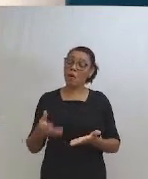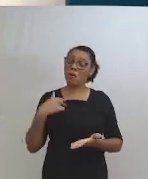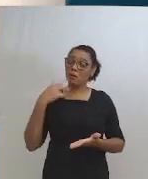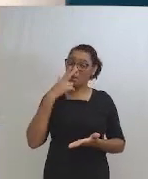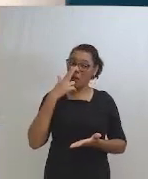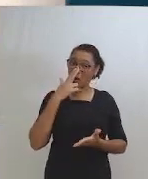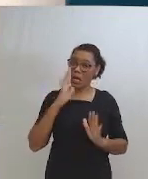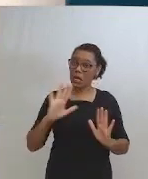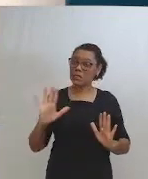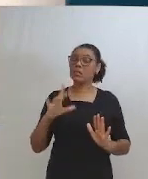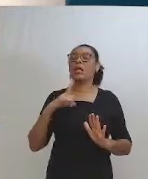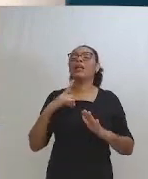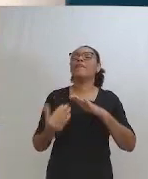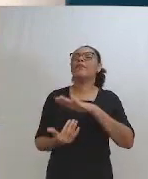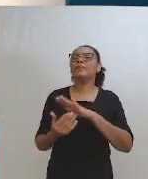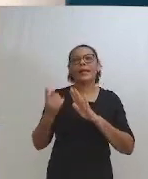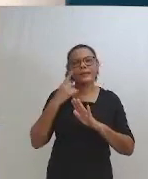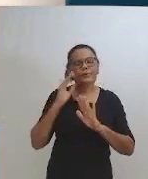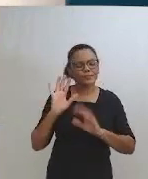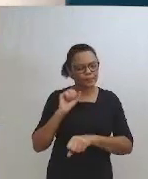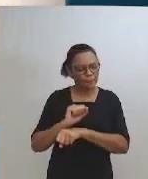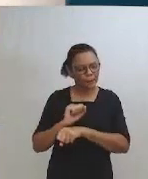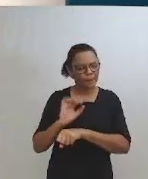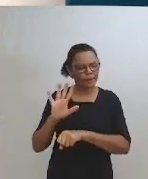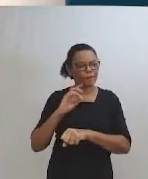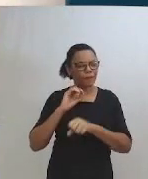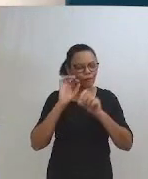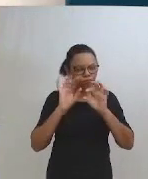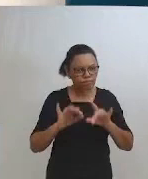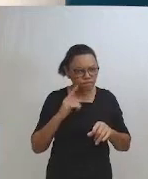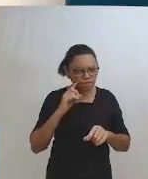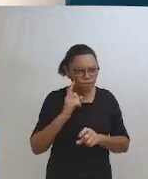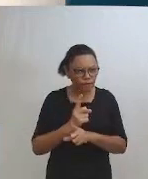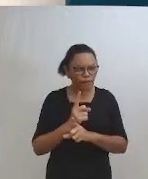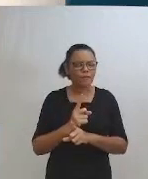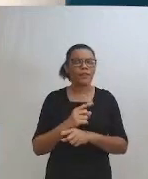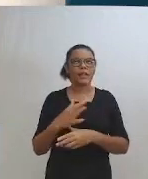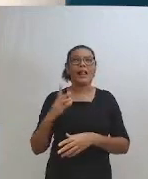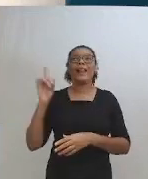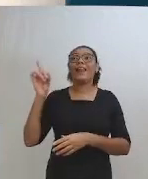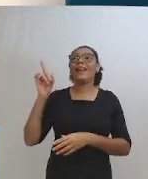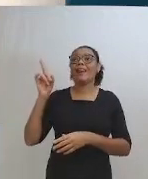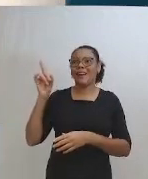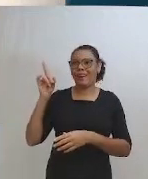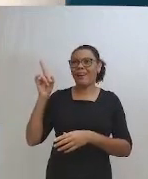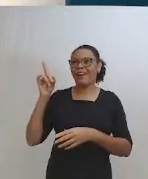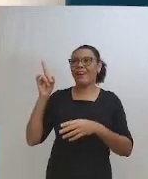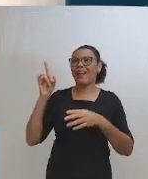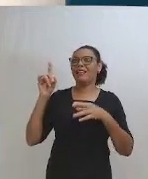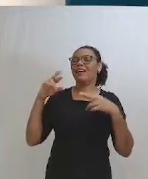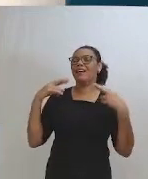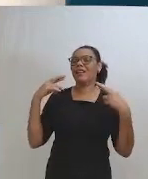examinar. Talvez em outro julgamento da Corte Especial, mas na sessão não me recordo.